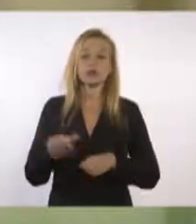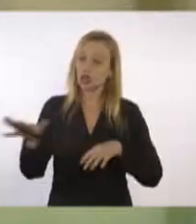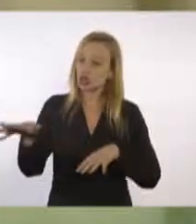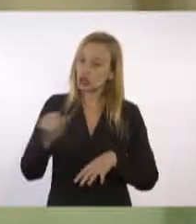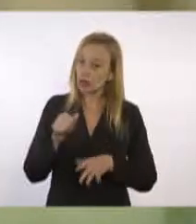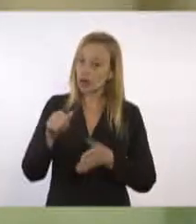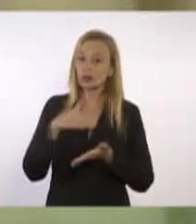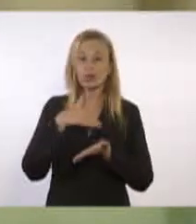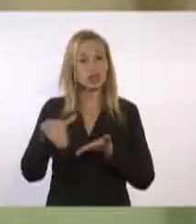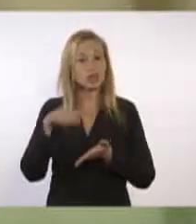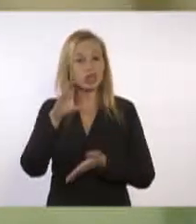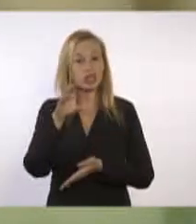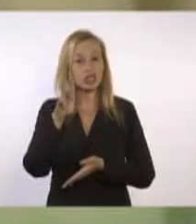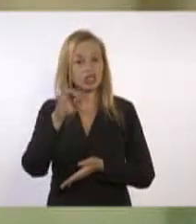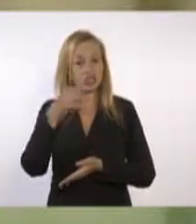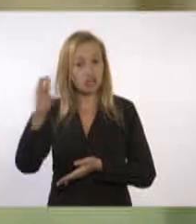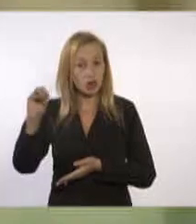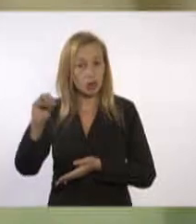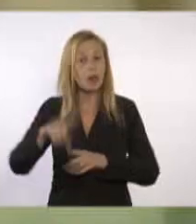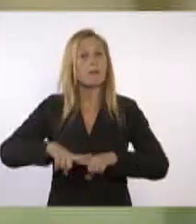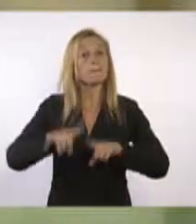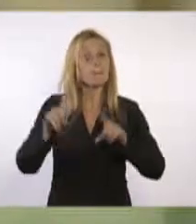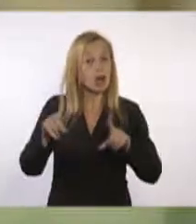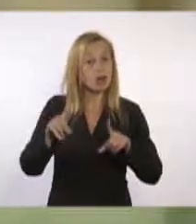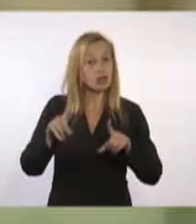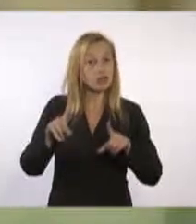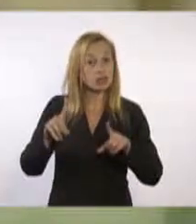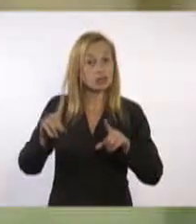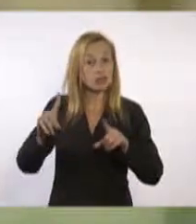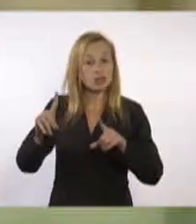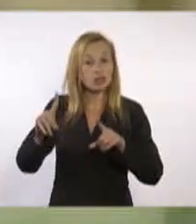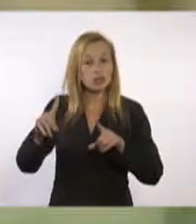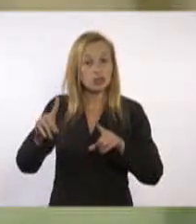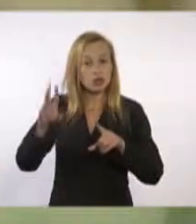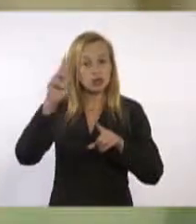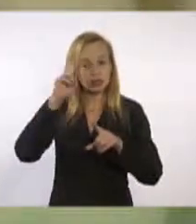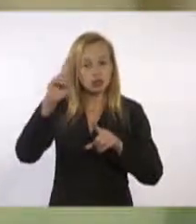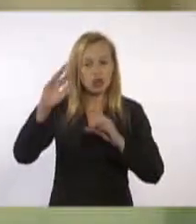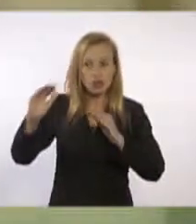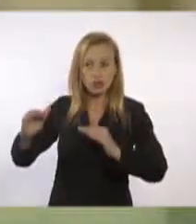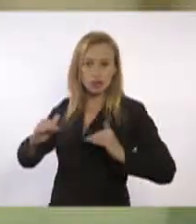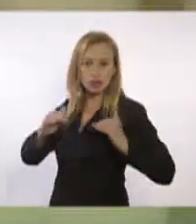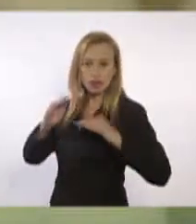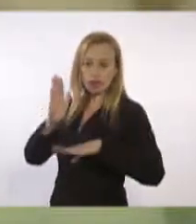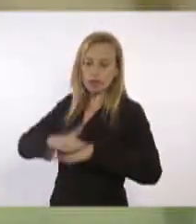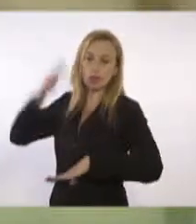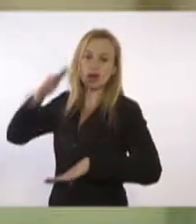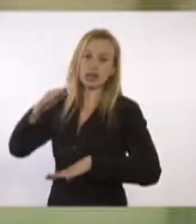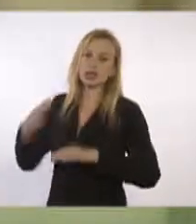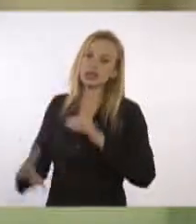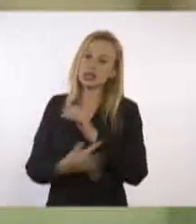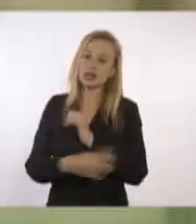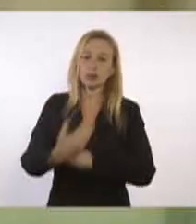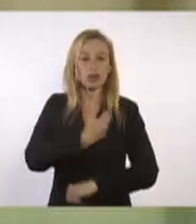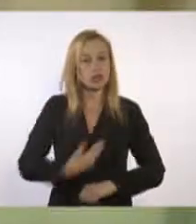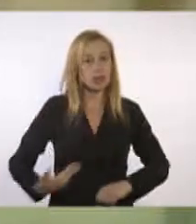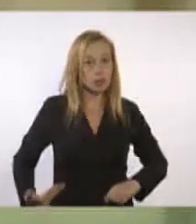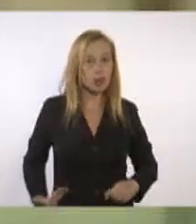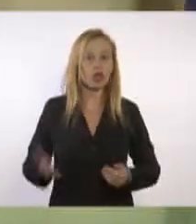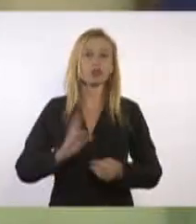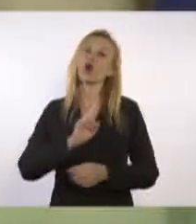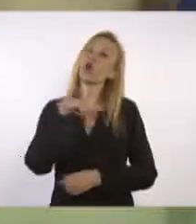Tristão, mas acha que a autoridade maior seria da Comissão de Segurança Pública ou